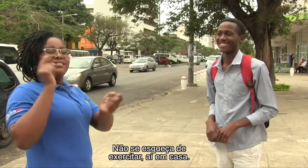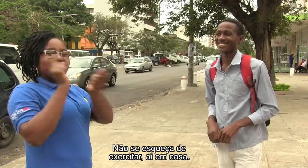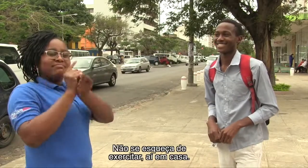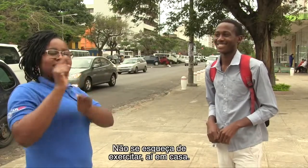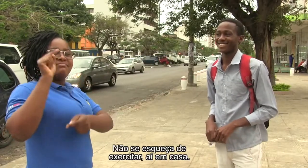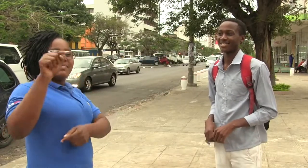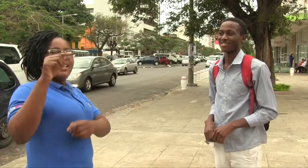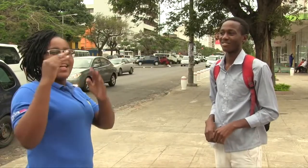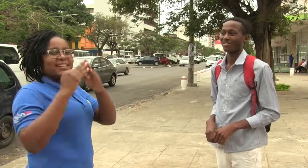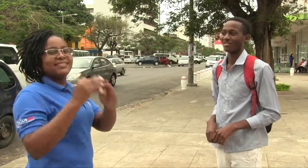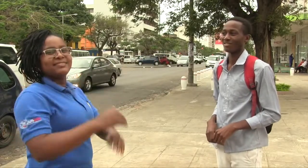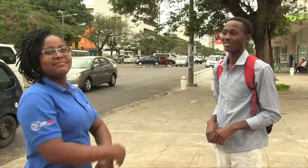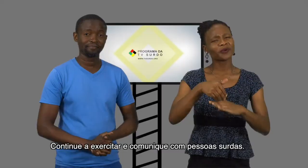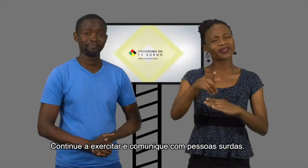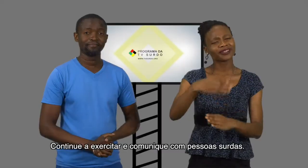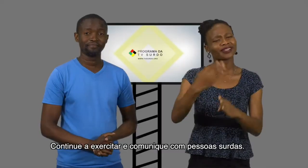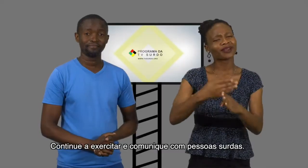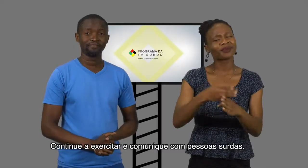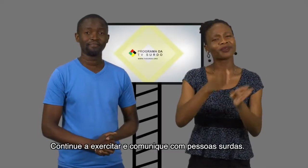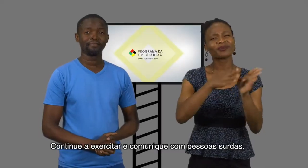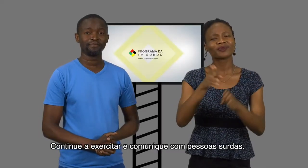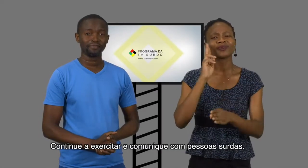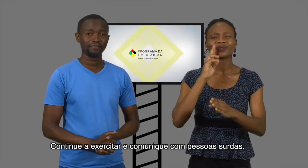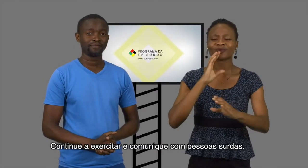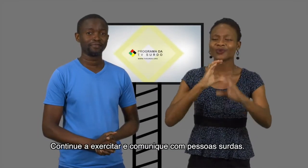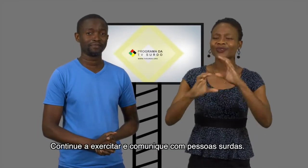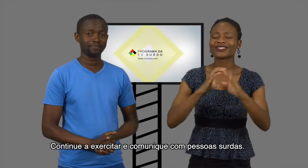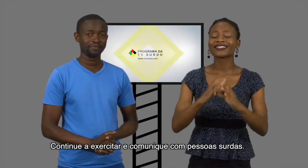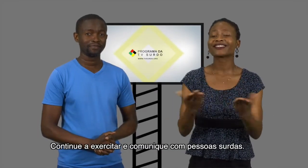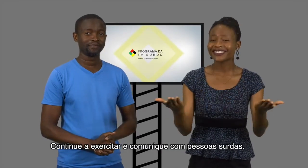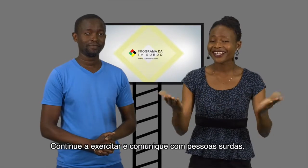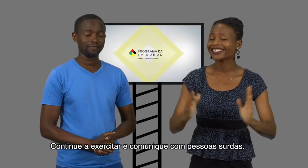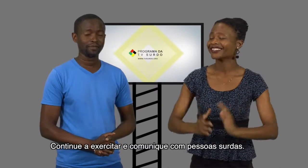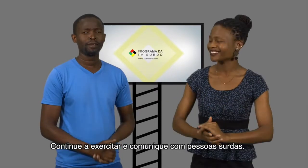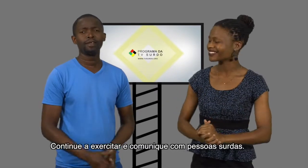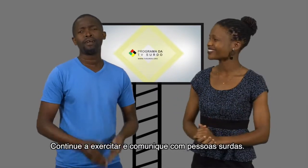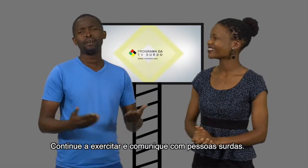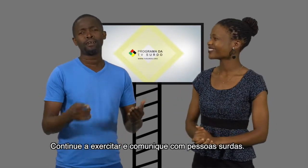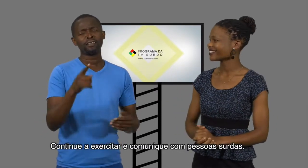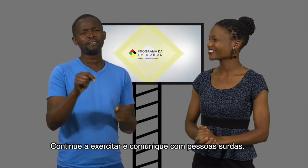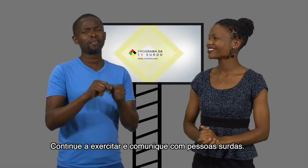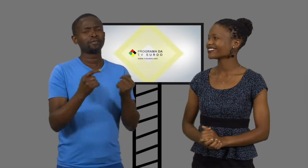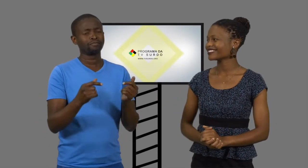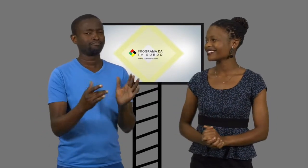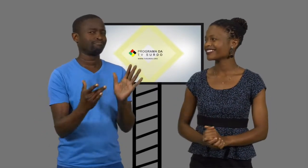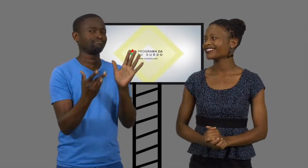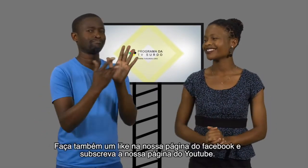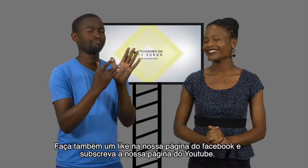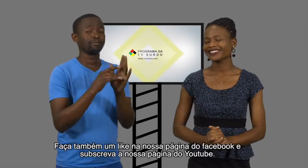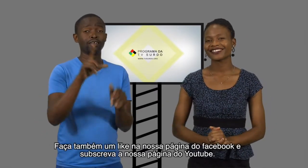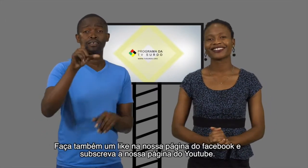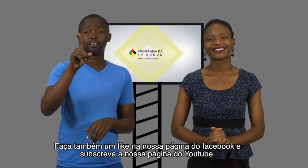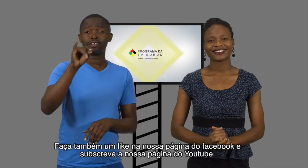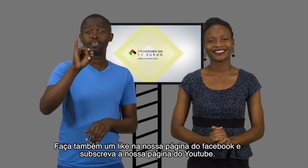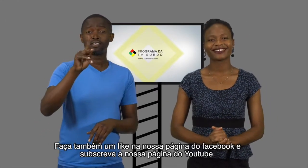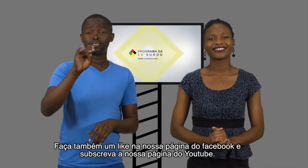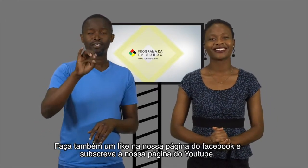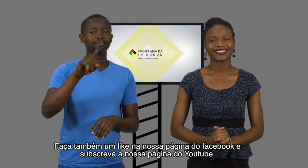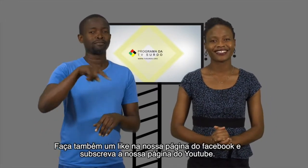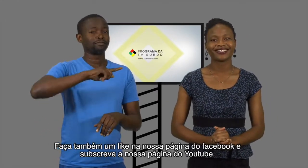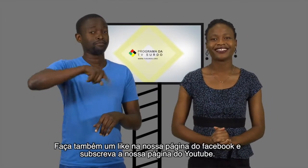exercitar aí em casa. Continue a exercitar e comunique com pessoas surdas. Faça também